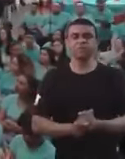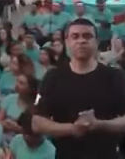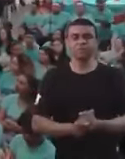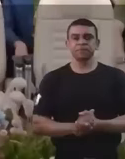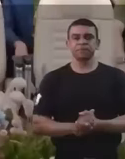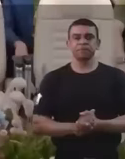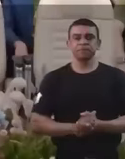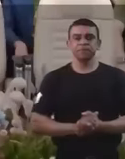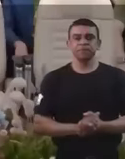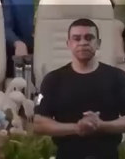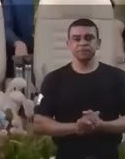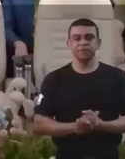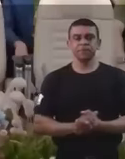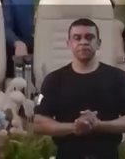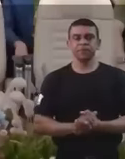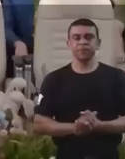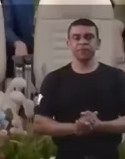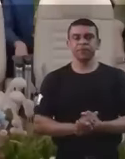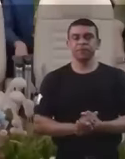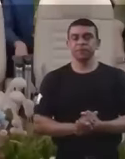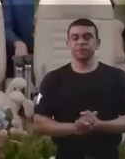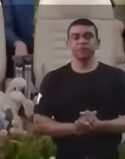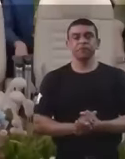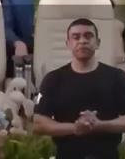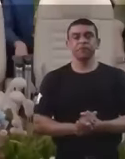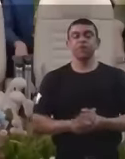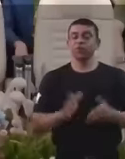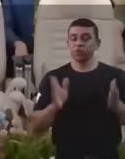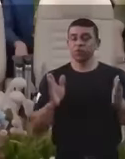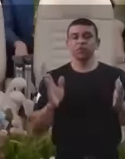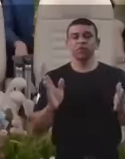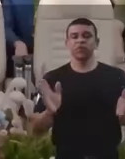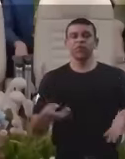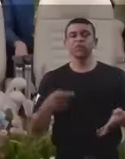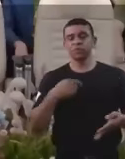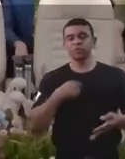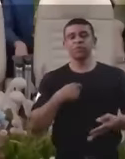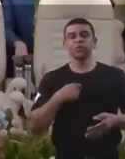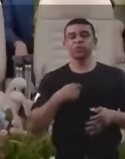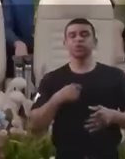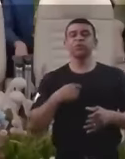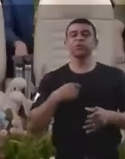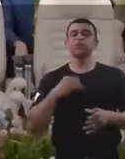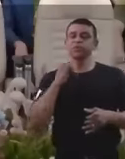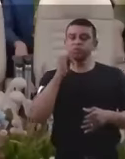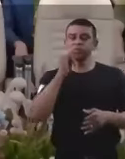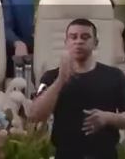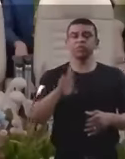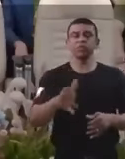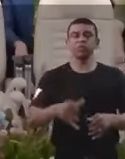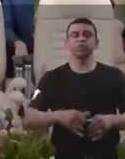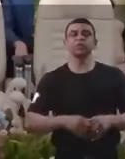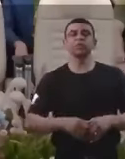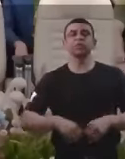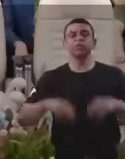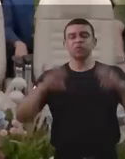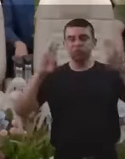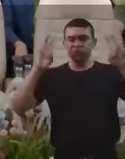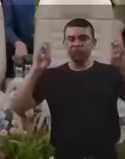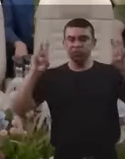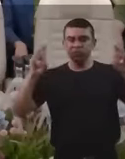quero falar a vocês, subordinado ao tema: inimigos da